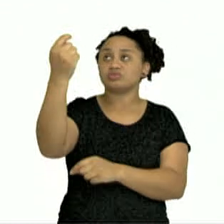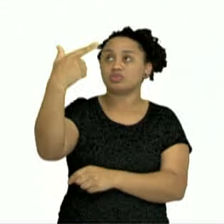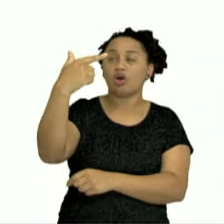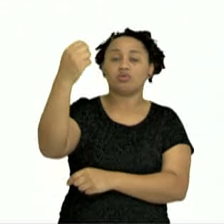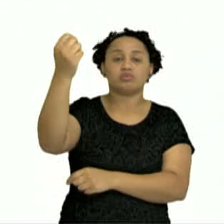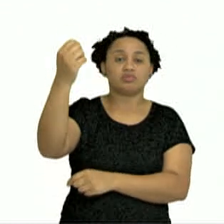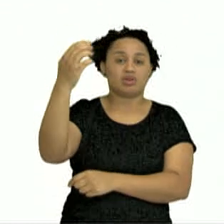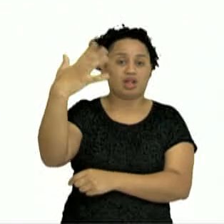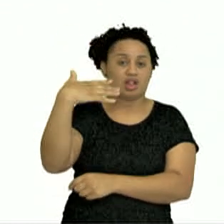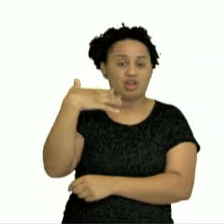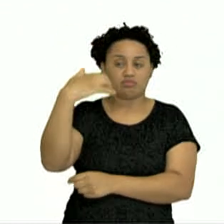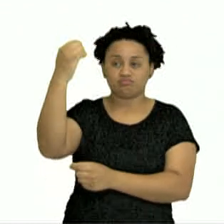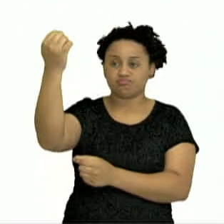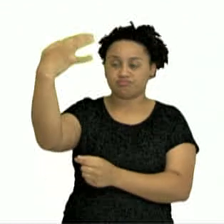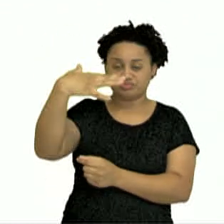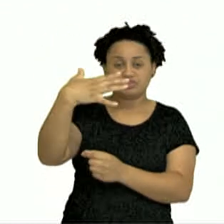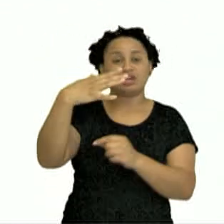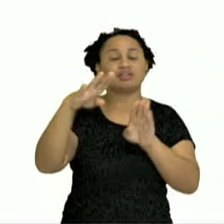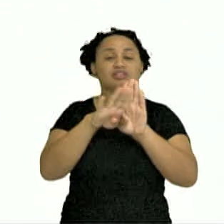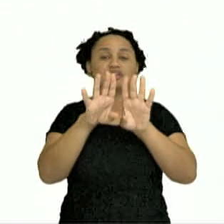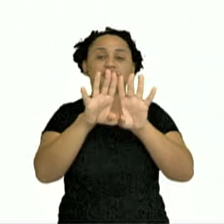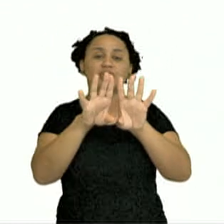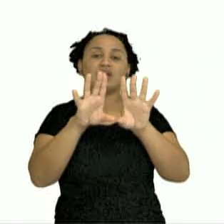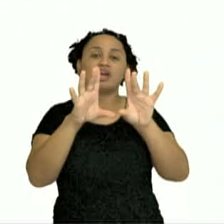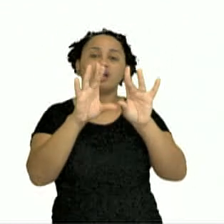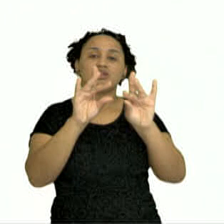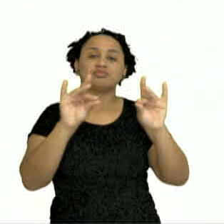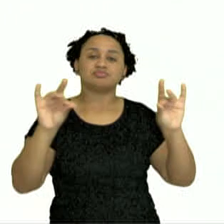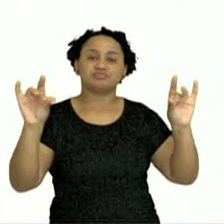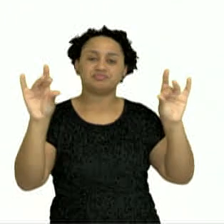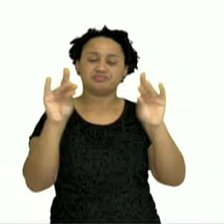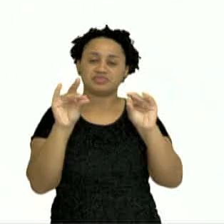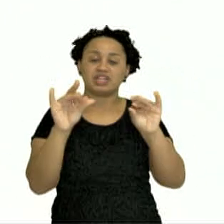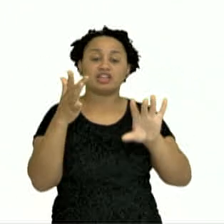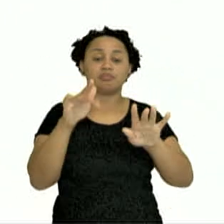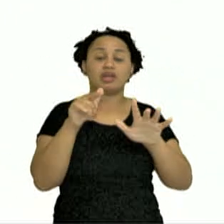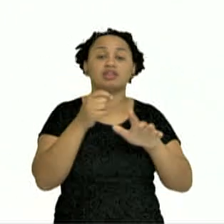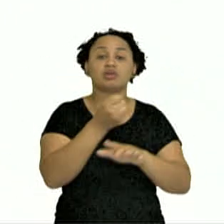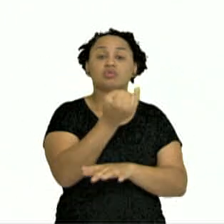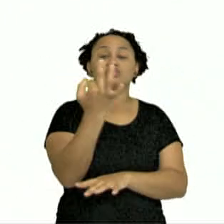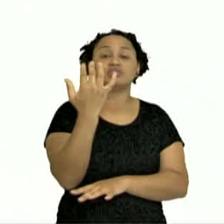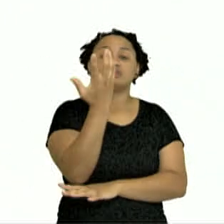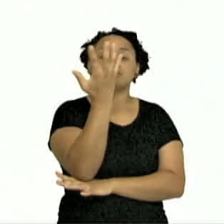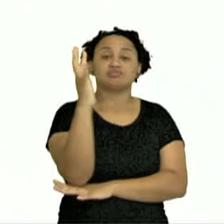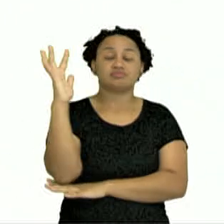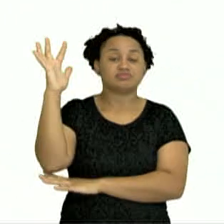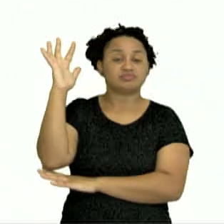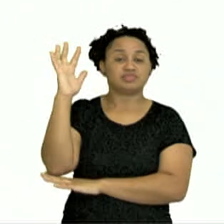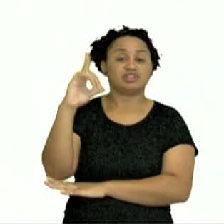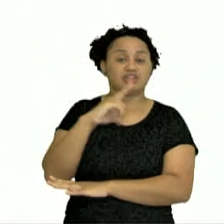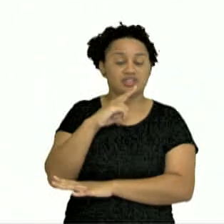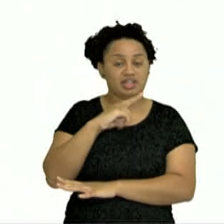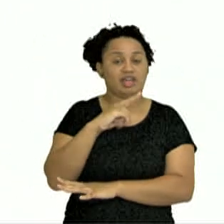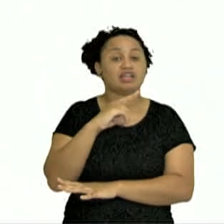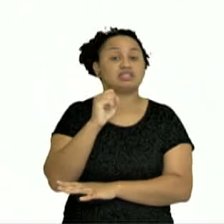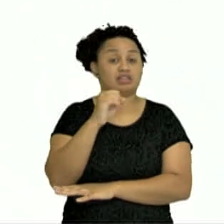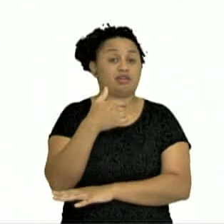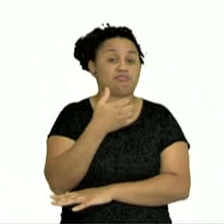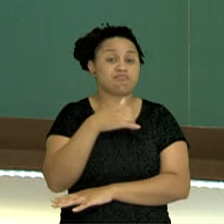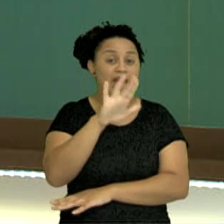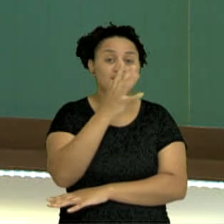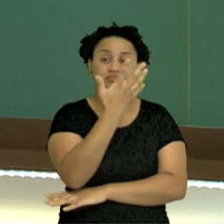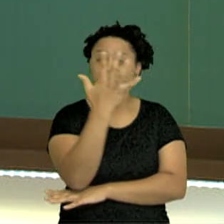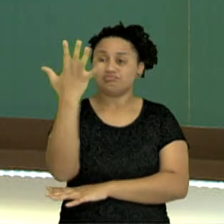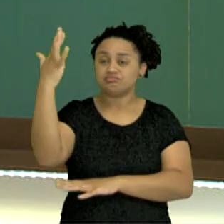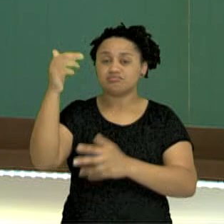calor, além da umidade. Quanto maior a presença de vegetação num determinado local, maior tende a ser a umidade. Então,